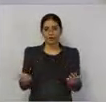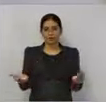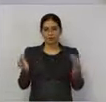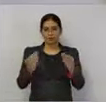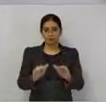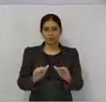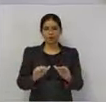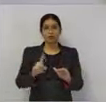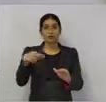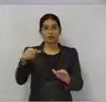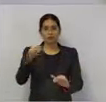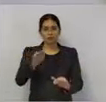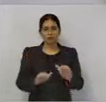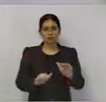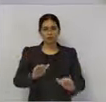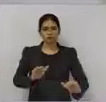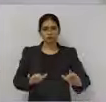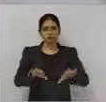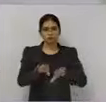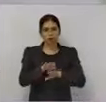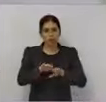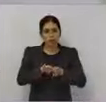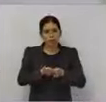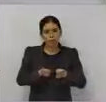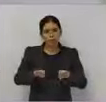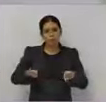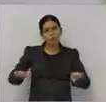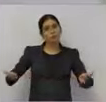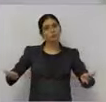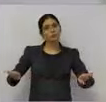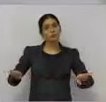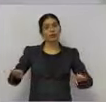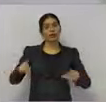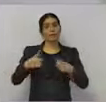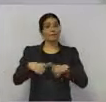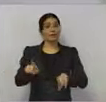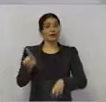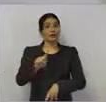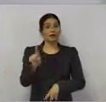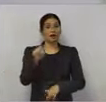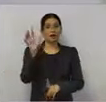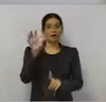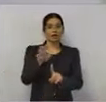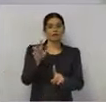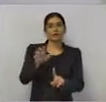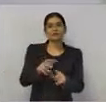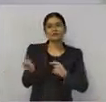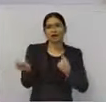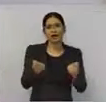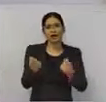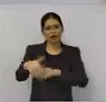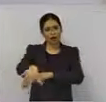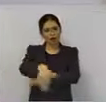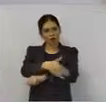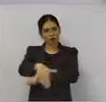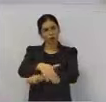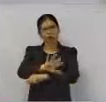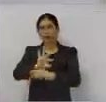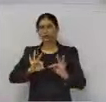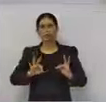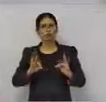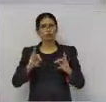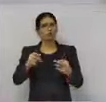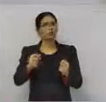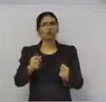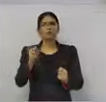Elas não irão afetar as rodovias, elas irão passar ao lado das rodovias ou das avenidas citadas. E elas